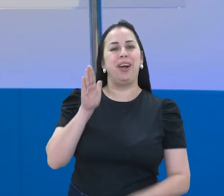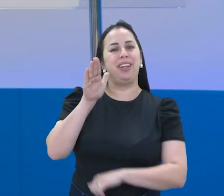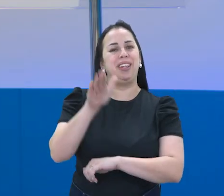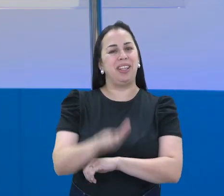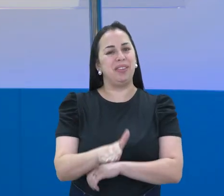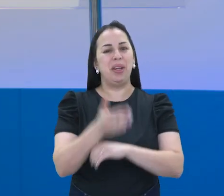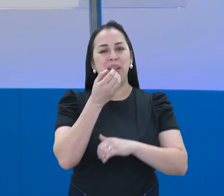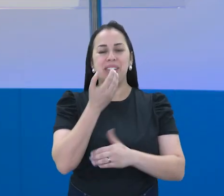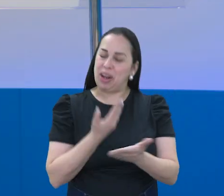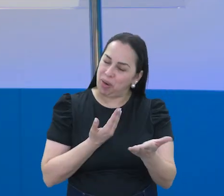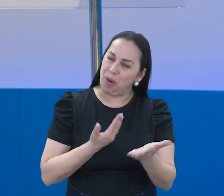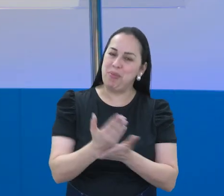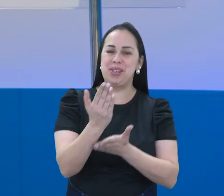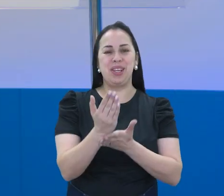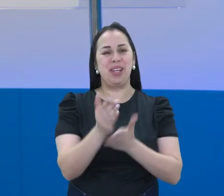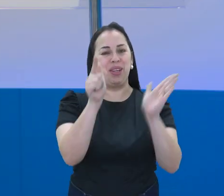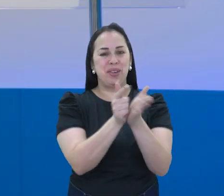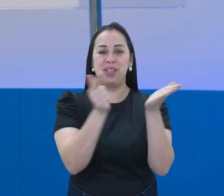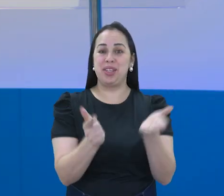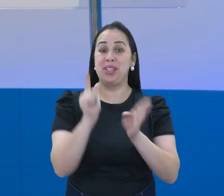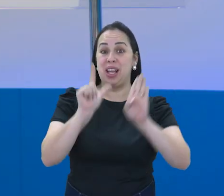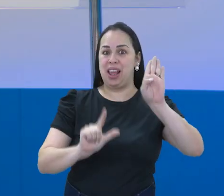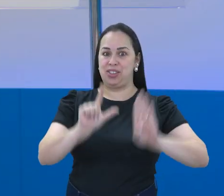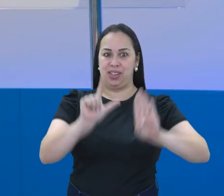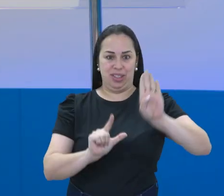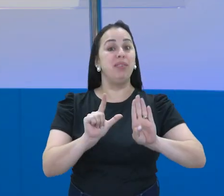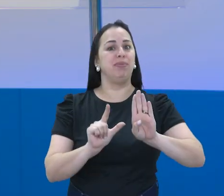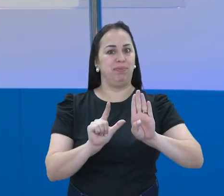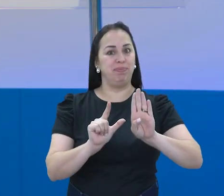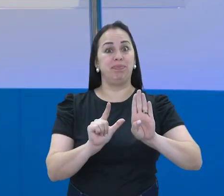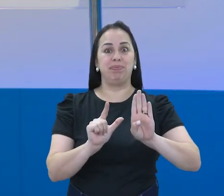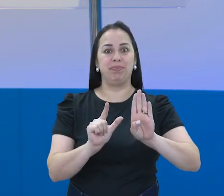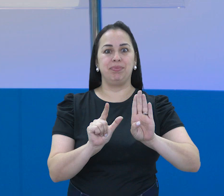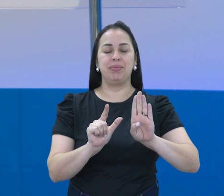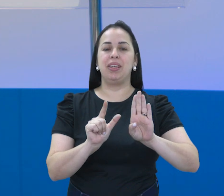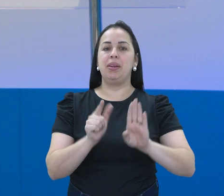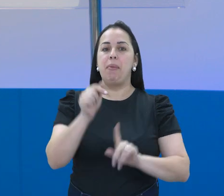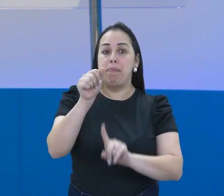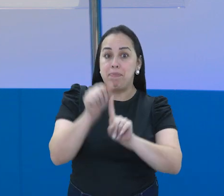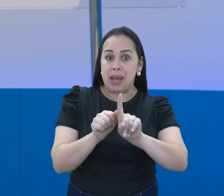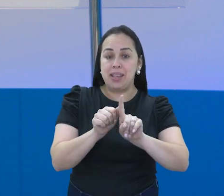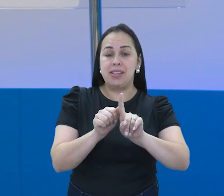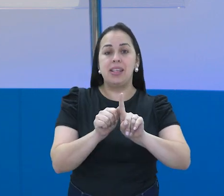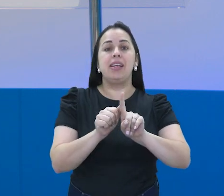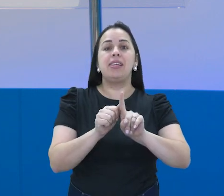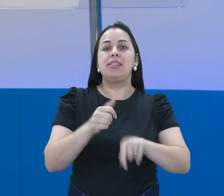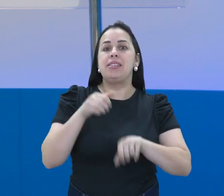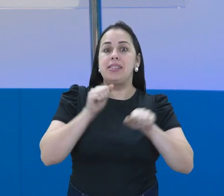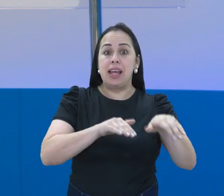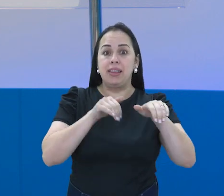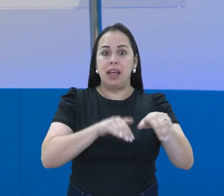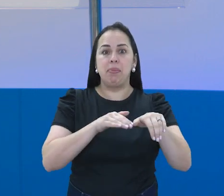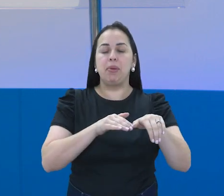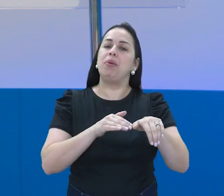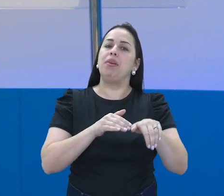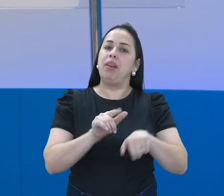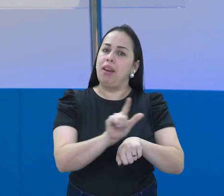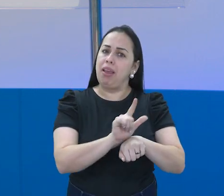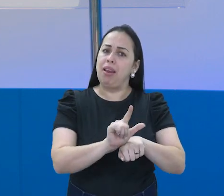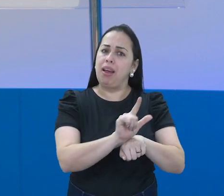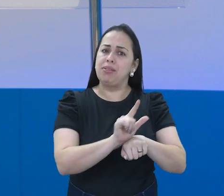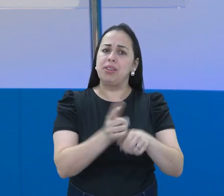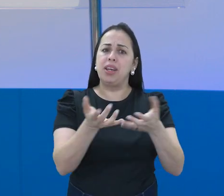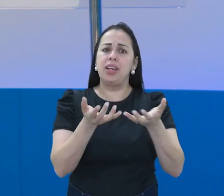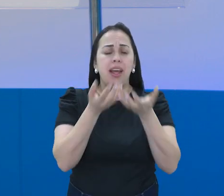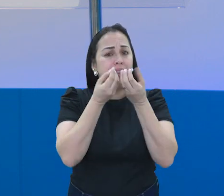Muito boa tarde, estamos chegando com mais um Boletim Legislativo. Setembro Lilás, campanha busca ampliar o